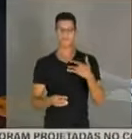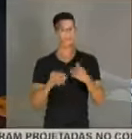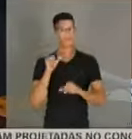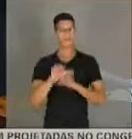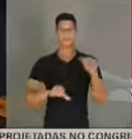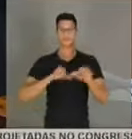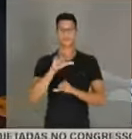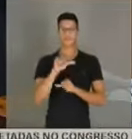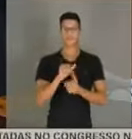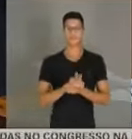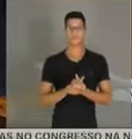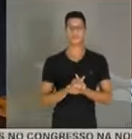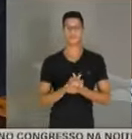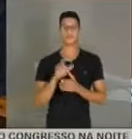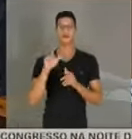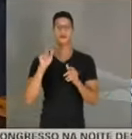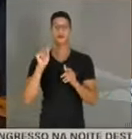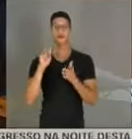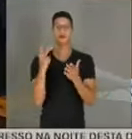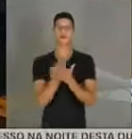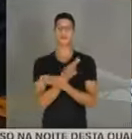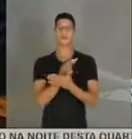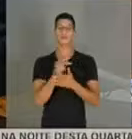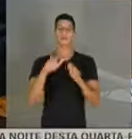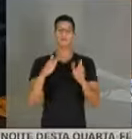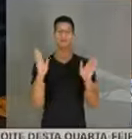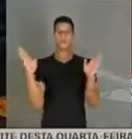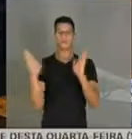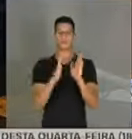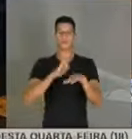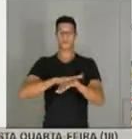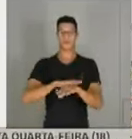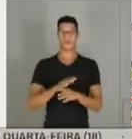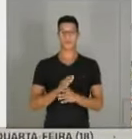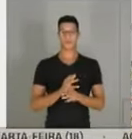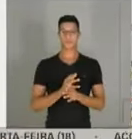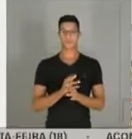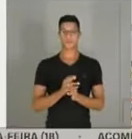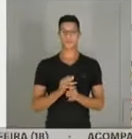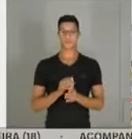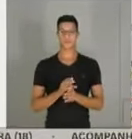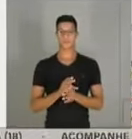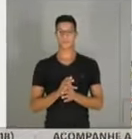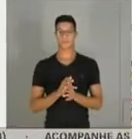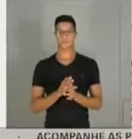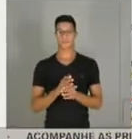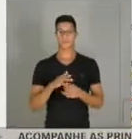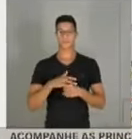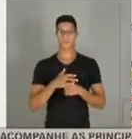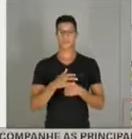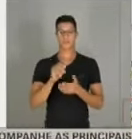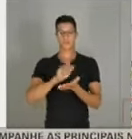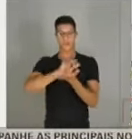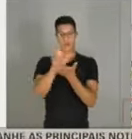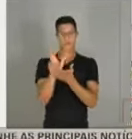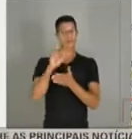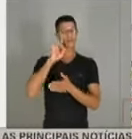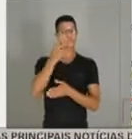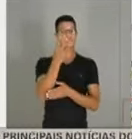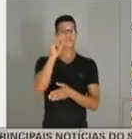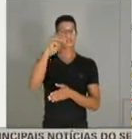mudou. Olhem o que acontece num curto espaço de tempo, senador Humberto. A Anvisa, no dia 30 de março,